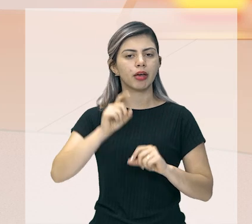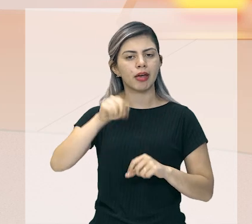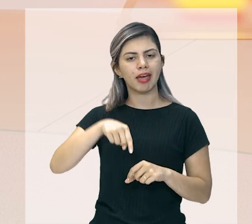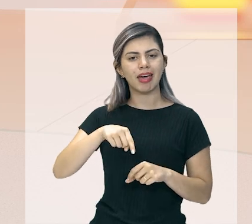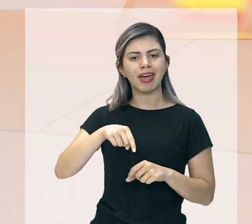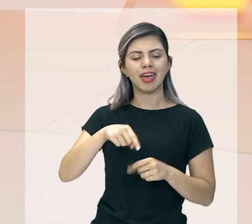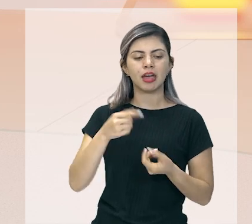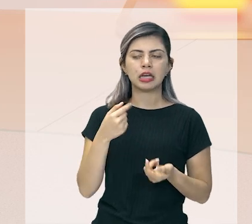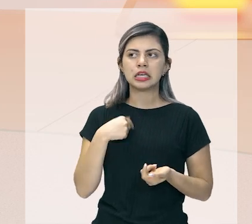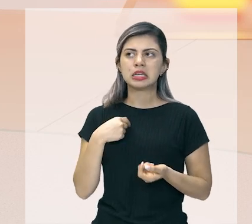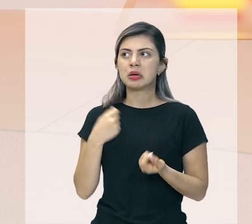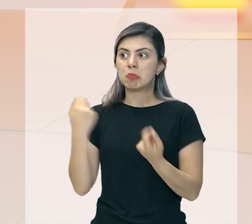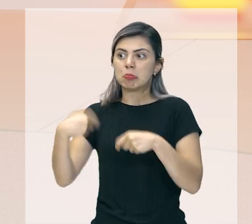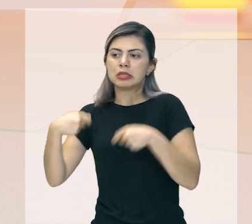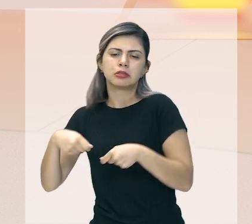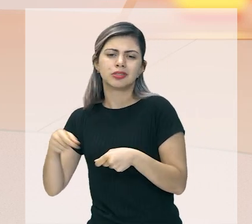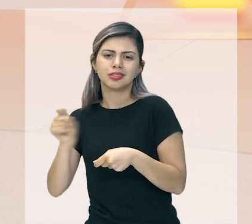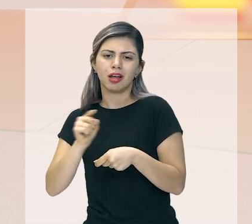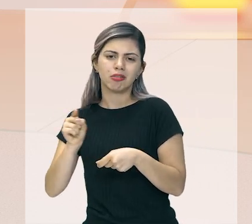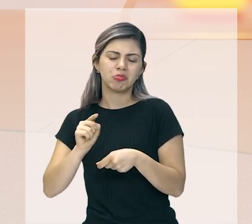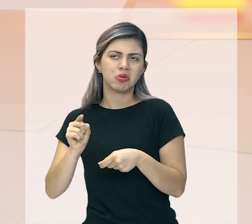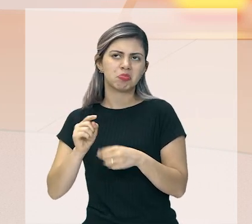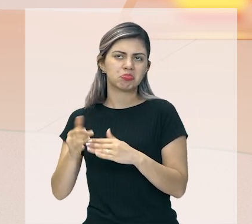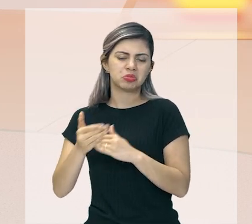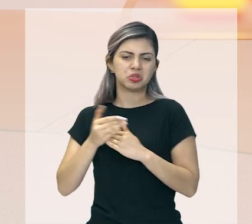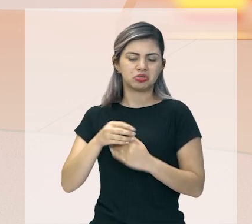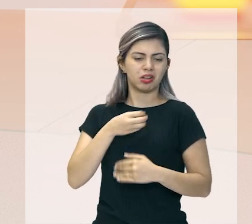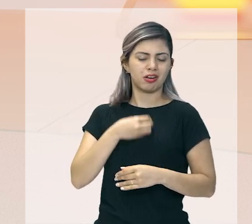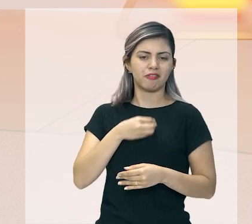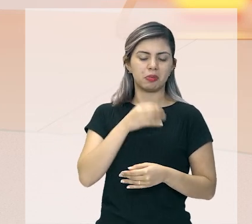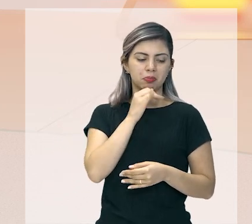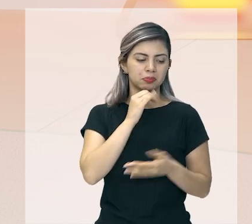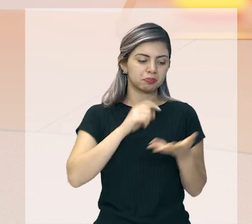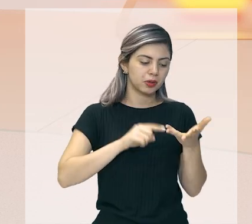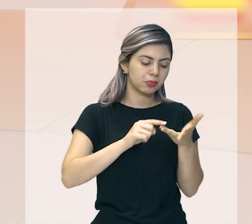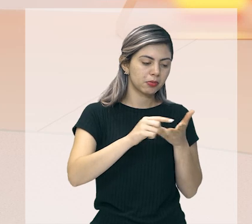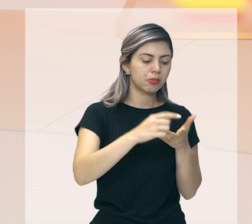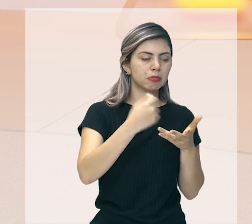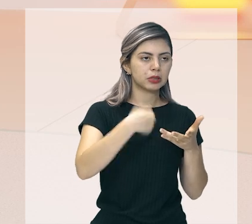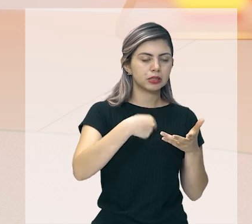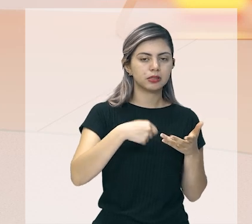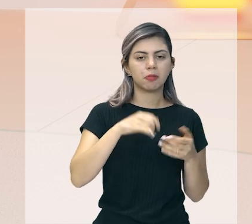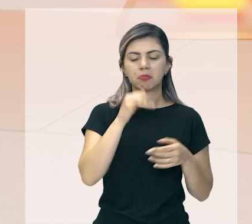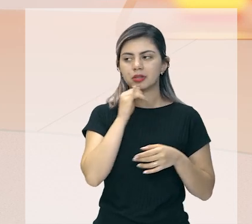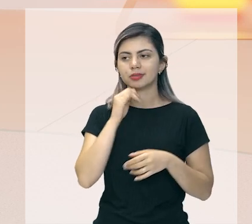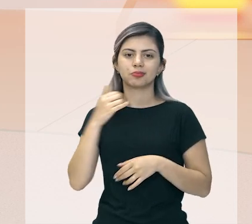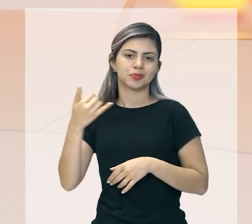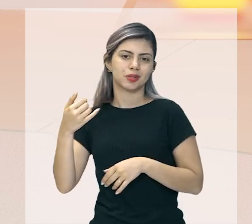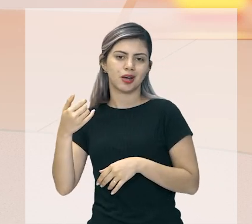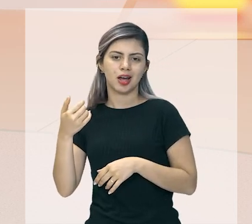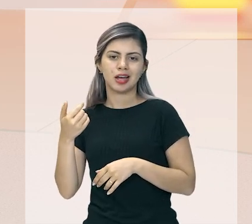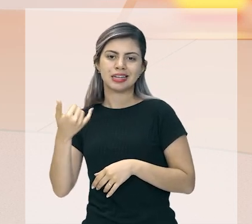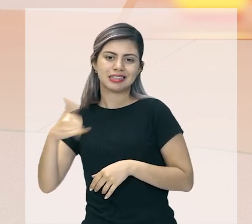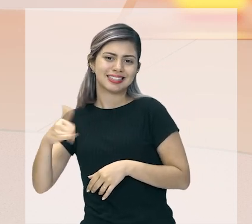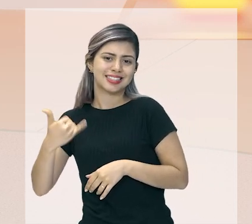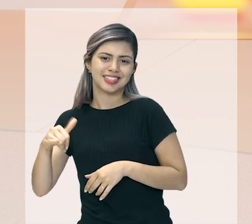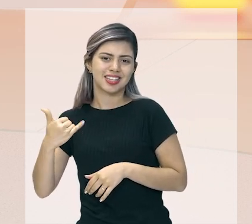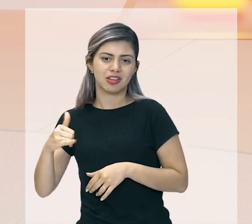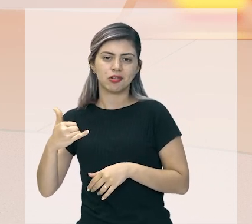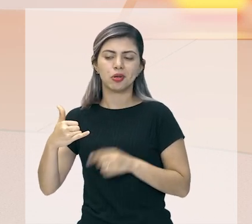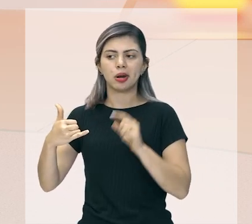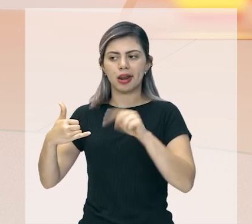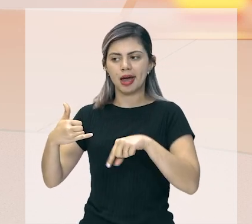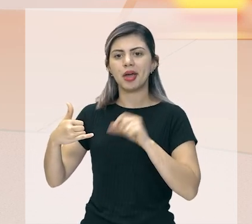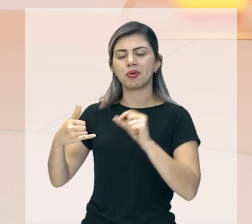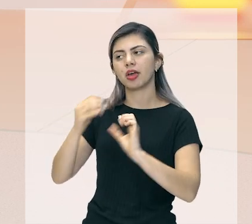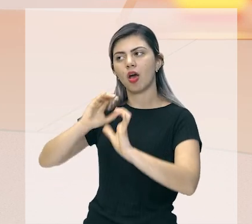que não são tão importantes, né? Como necessidade básica. É o caso dos celulares, né? Um aparelho de celular ele é um dispositivo